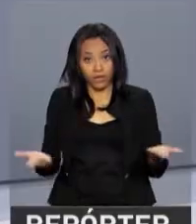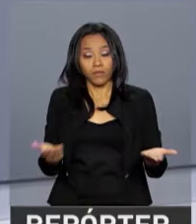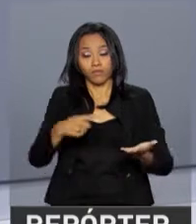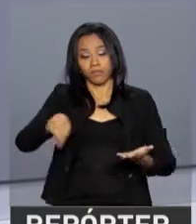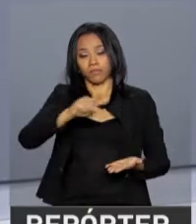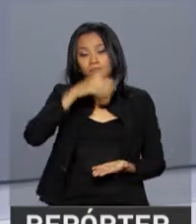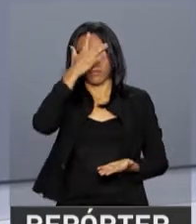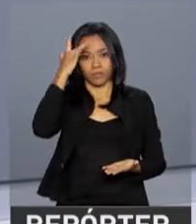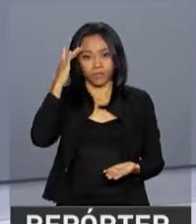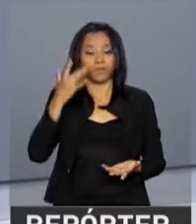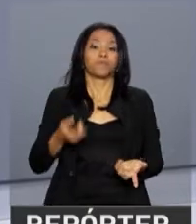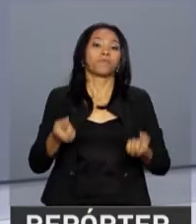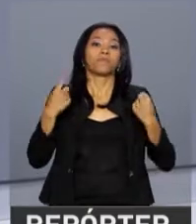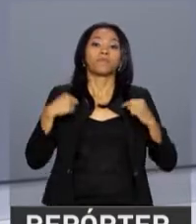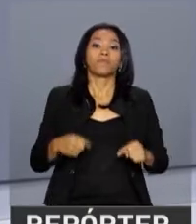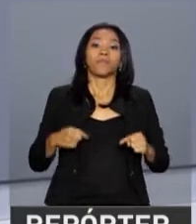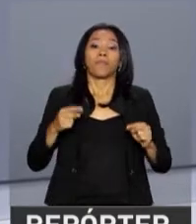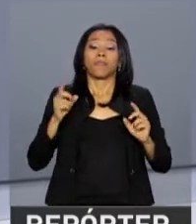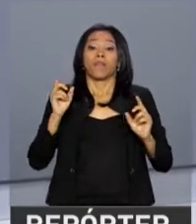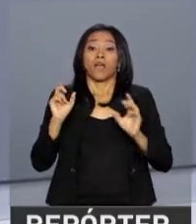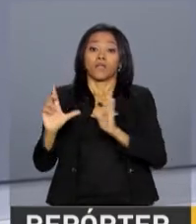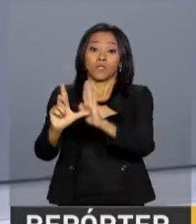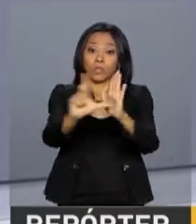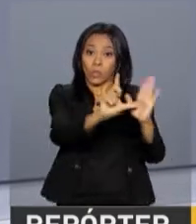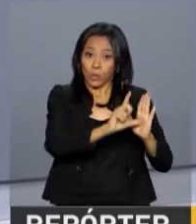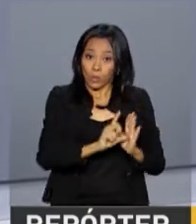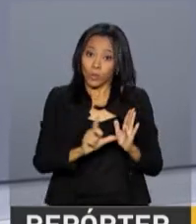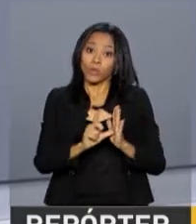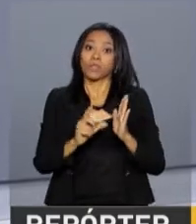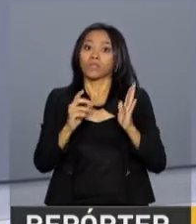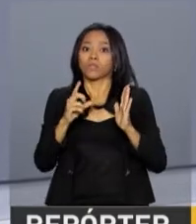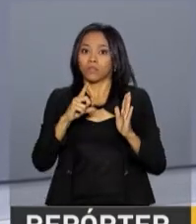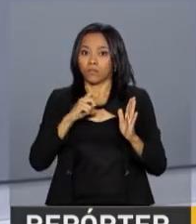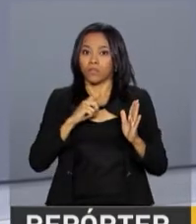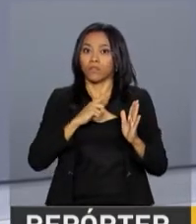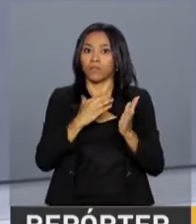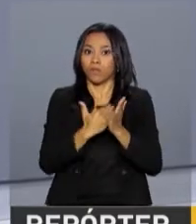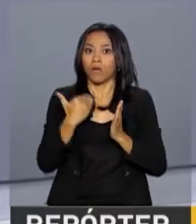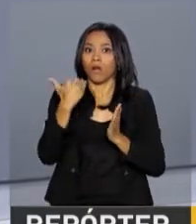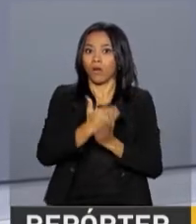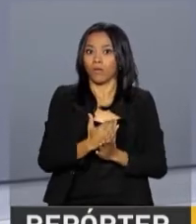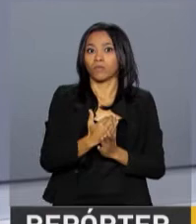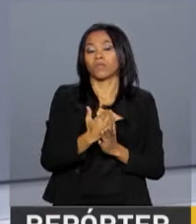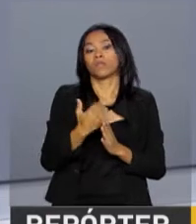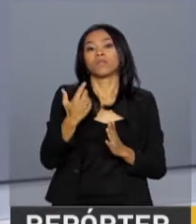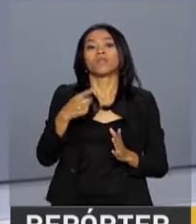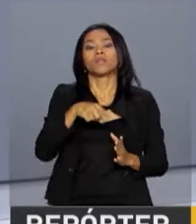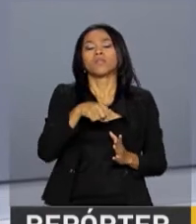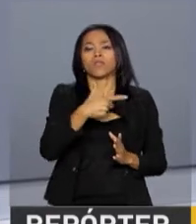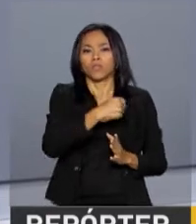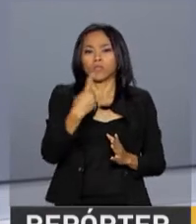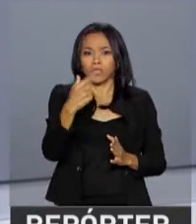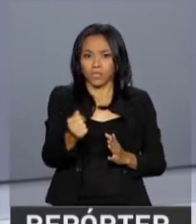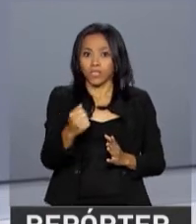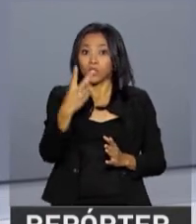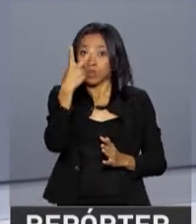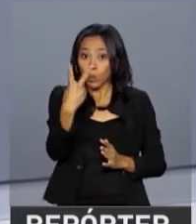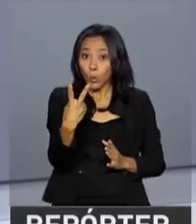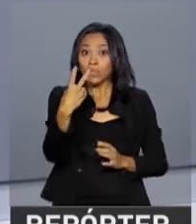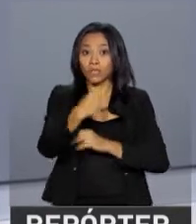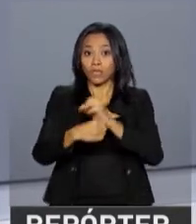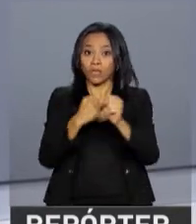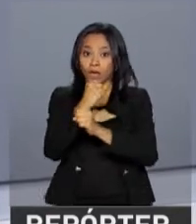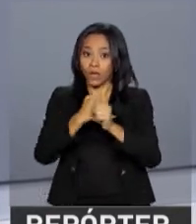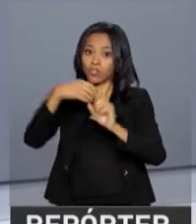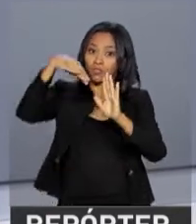o comércio varejista acumulou alta de 2% em 2017 após dois anos de queda os números são